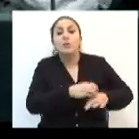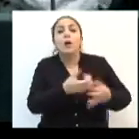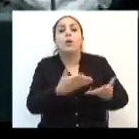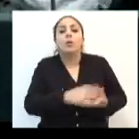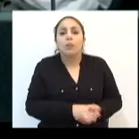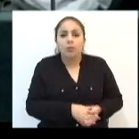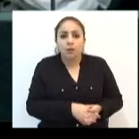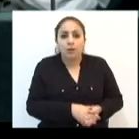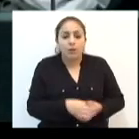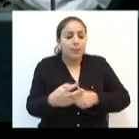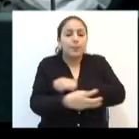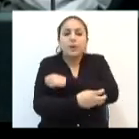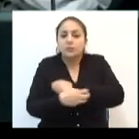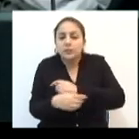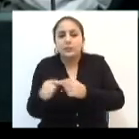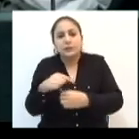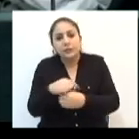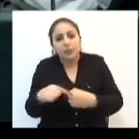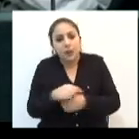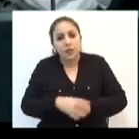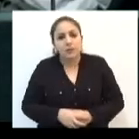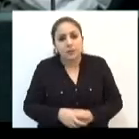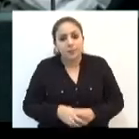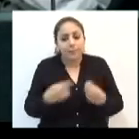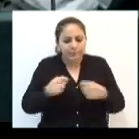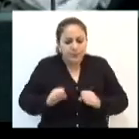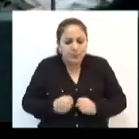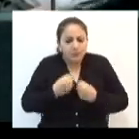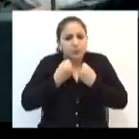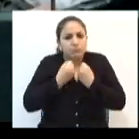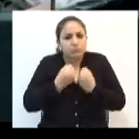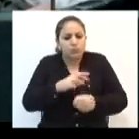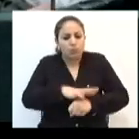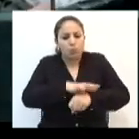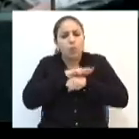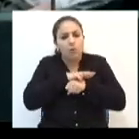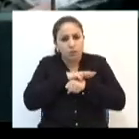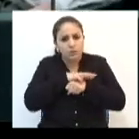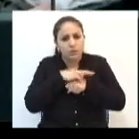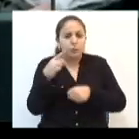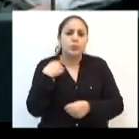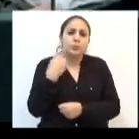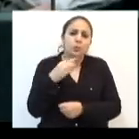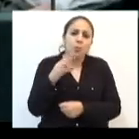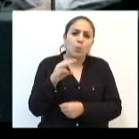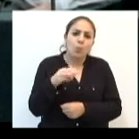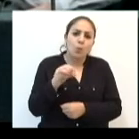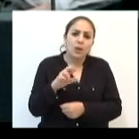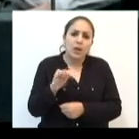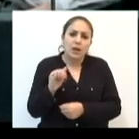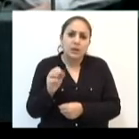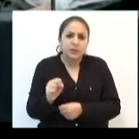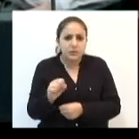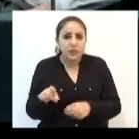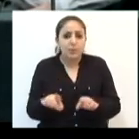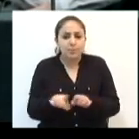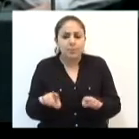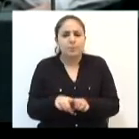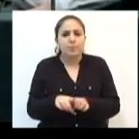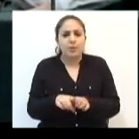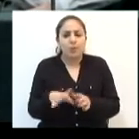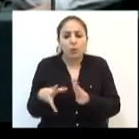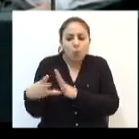periferia da cidade, vai aumentar o problema de segurança do deputado Moraes, com certeza, a criminalidade vai